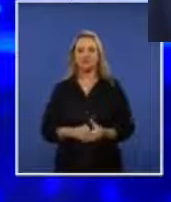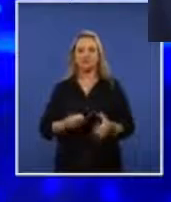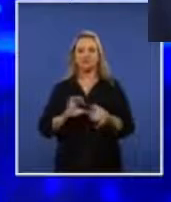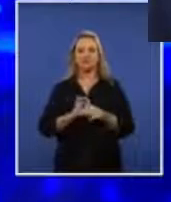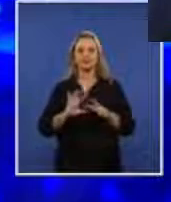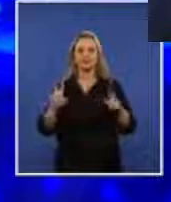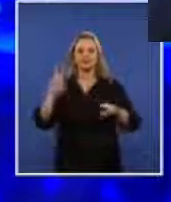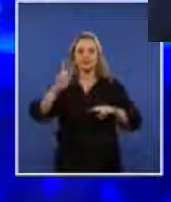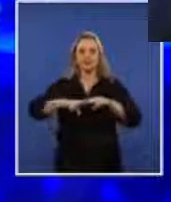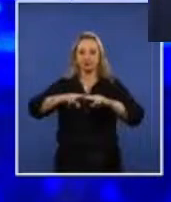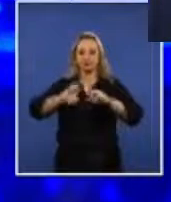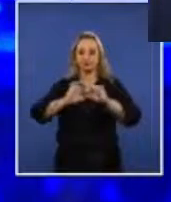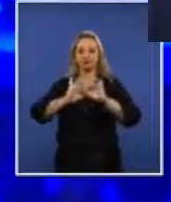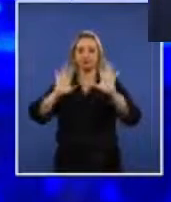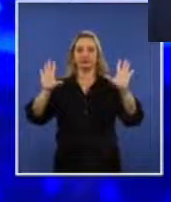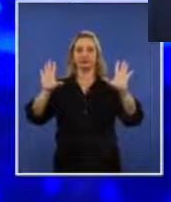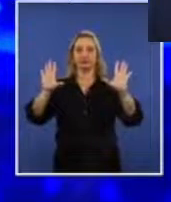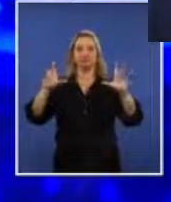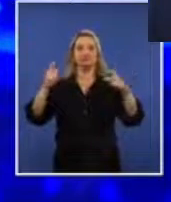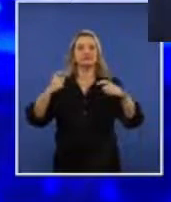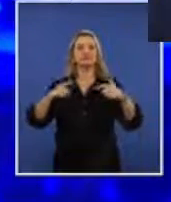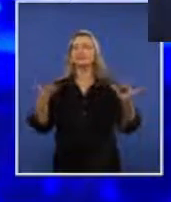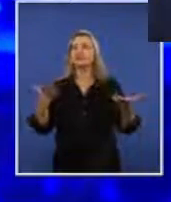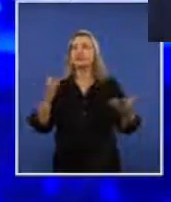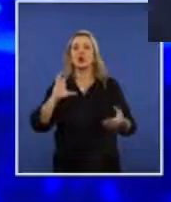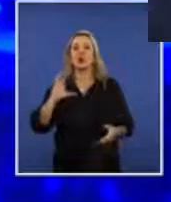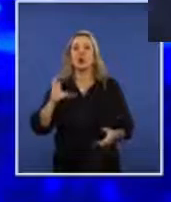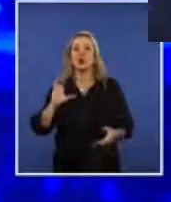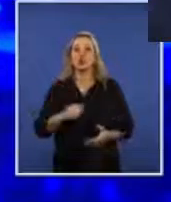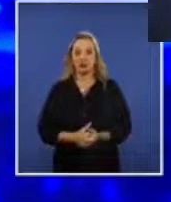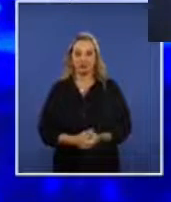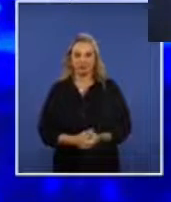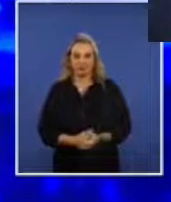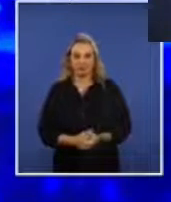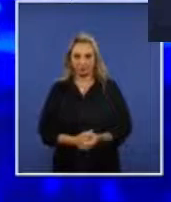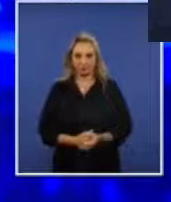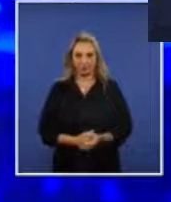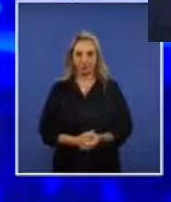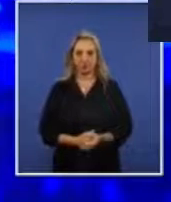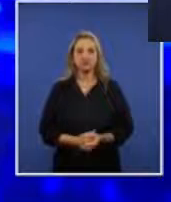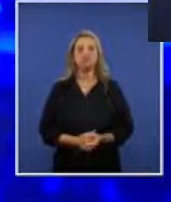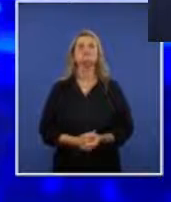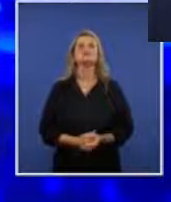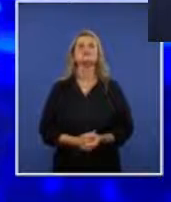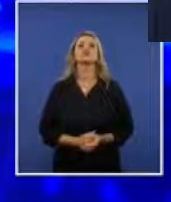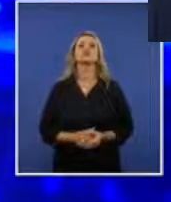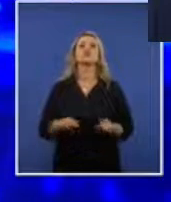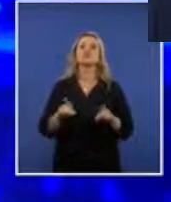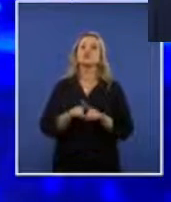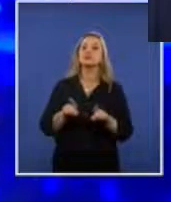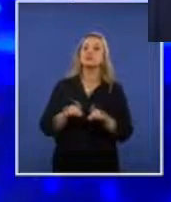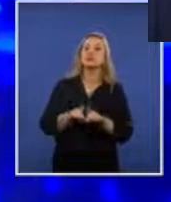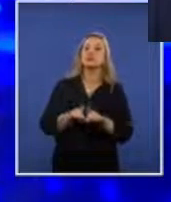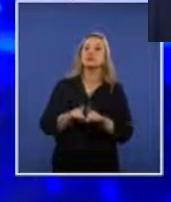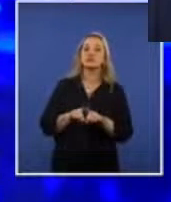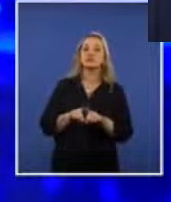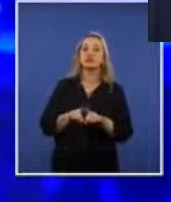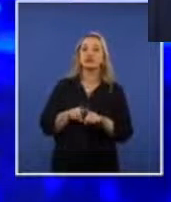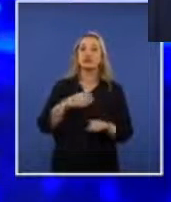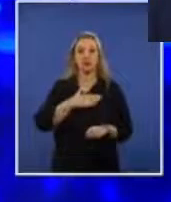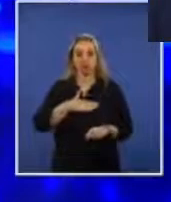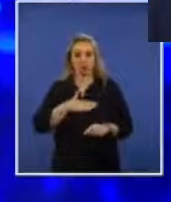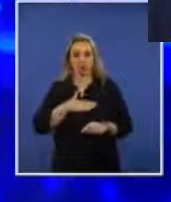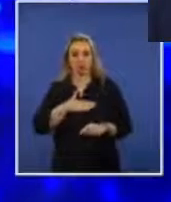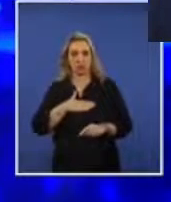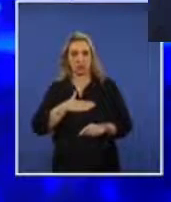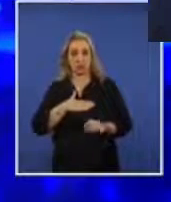de presos. Para onde está a nossa Colômbia? Também o nosso prezado presidente